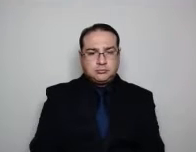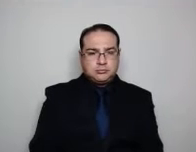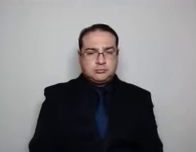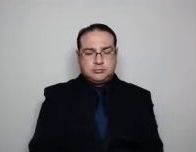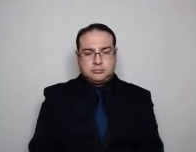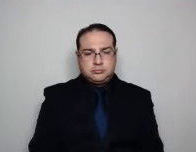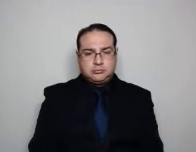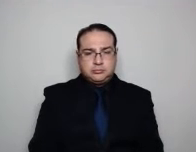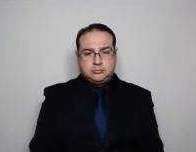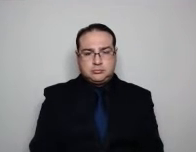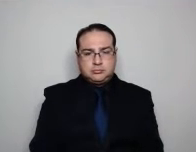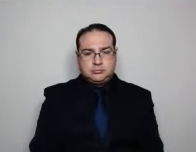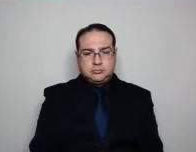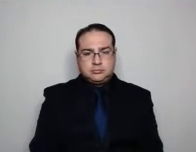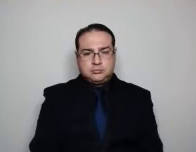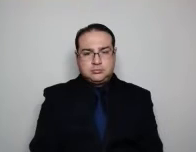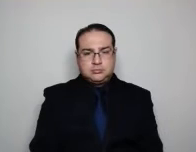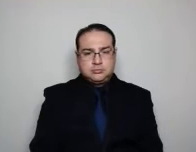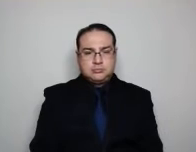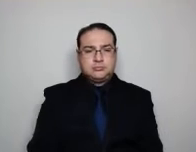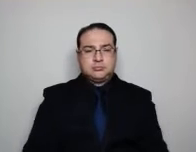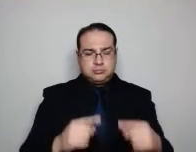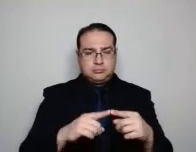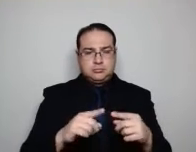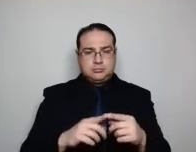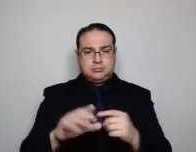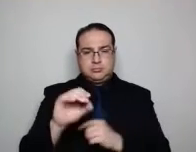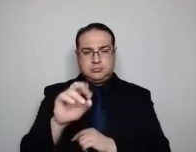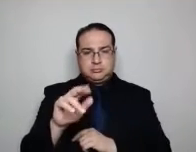Foi não, presidente. Acabei de tentação oral, né? Mas...